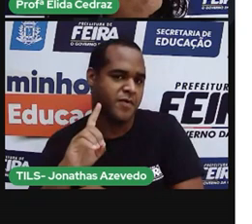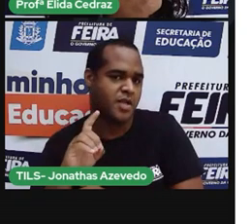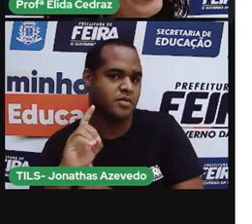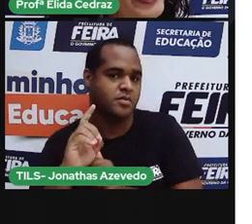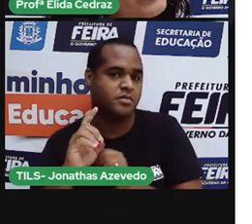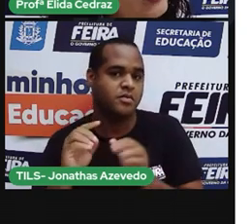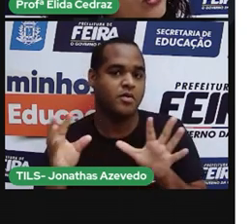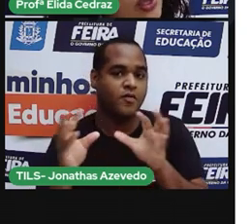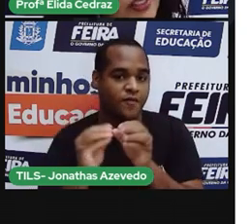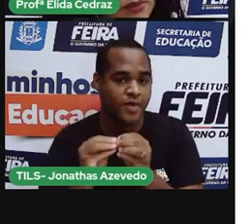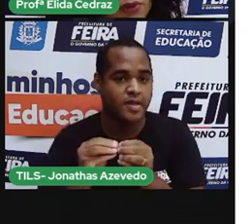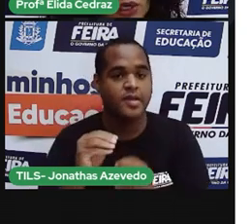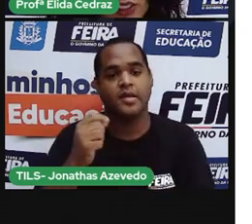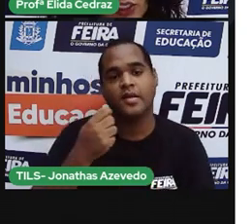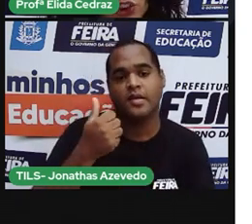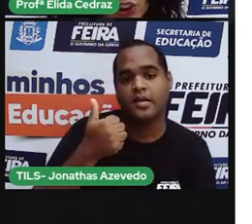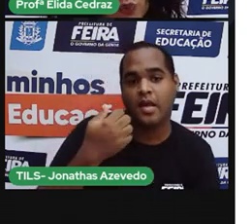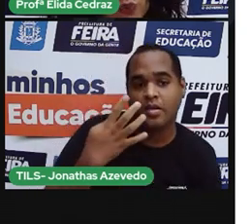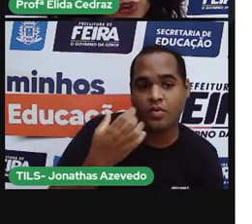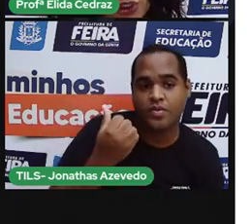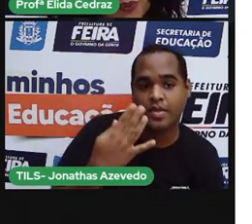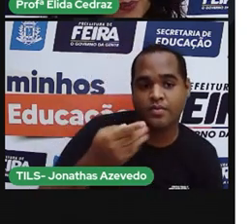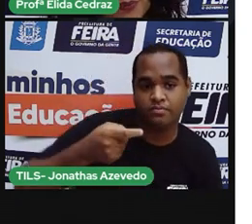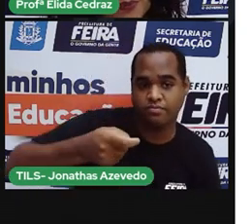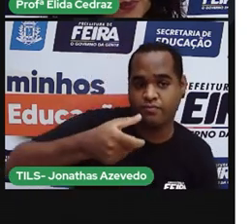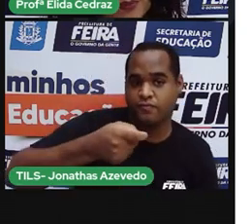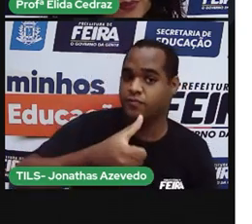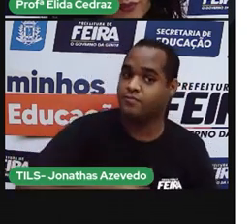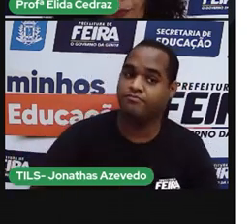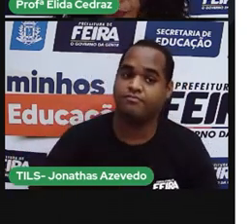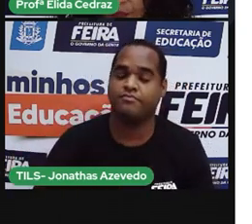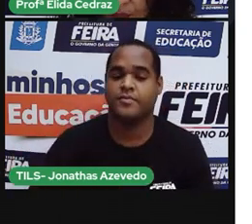com 14 bolinhas de gude.